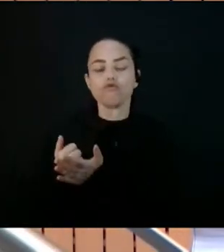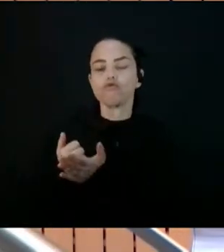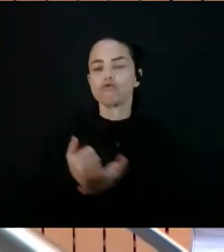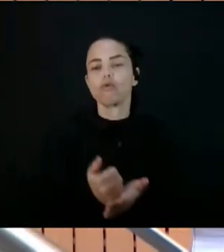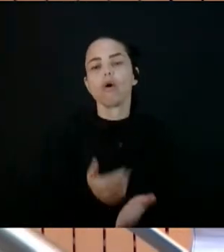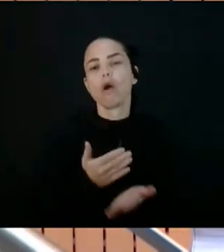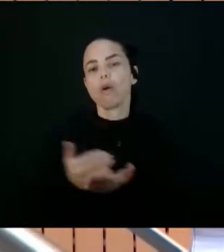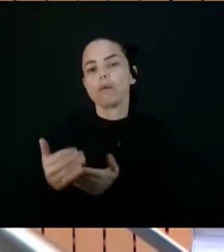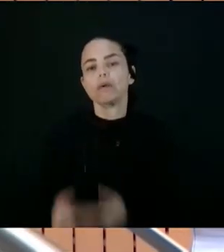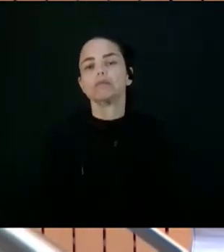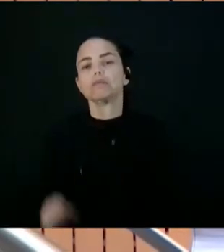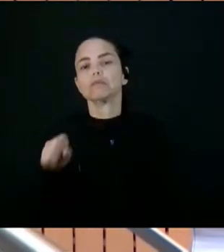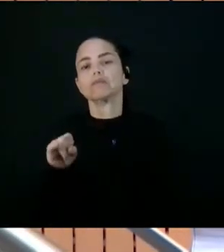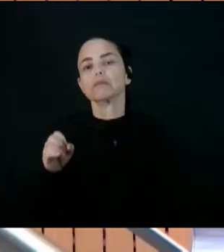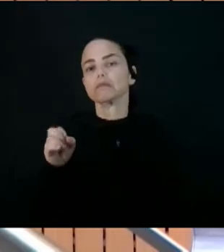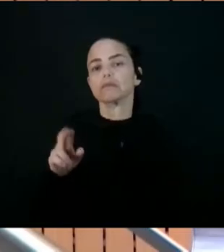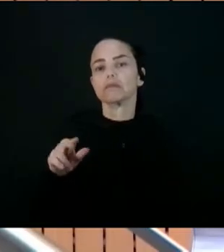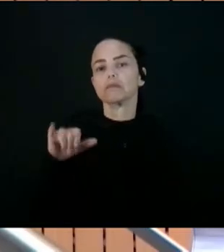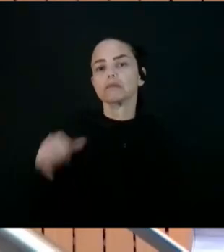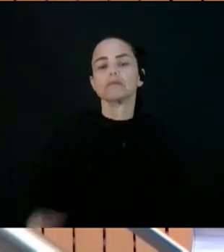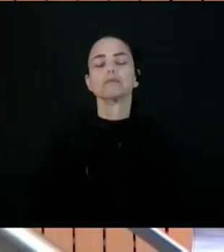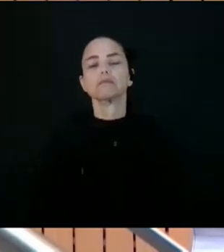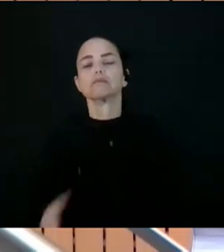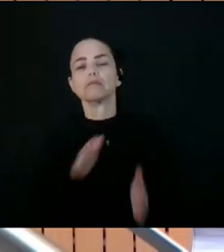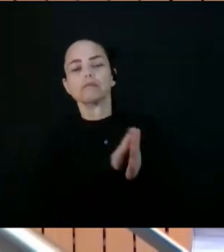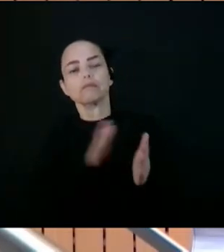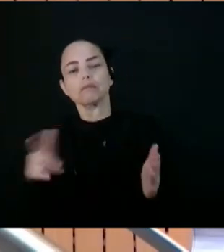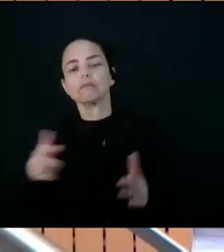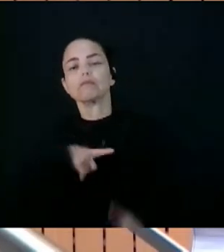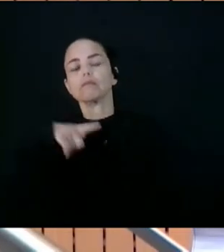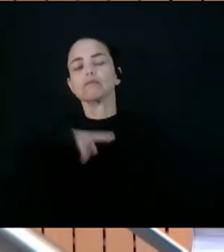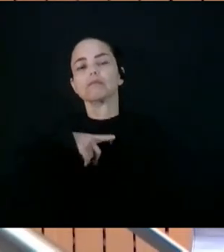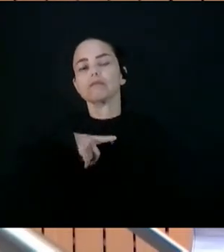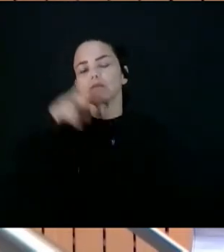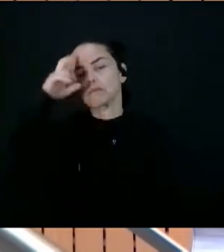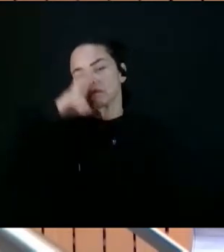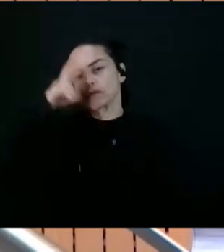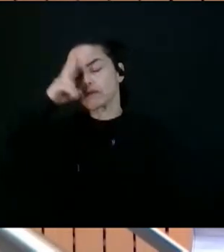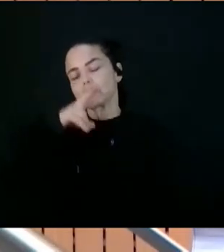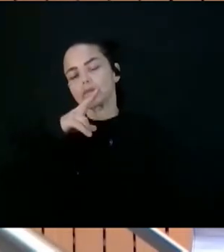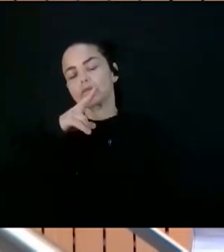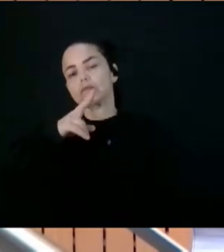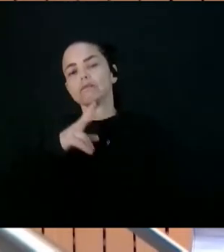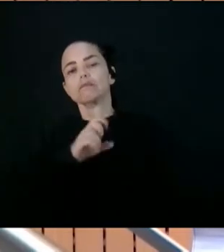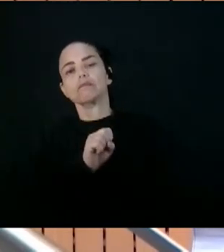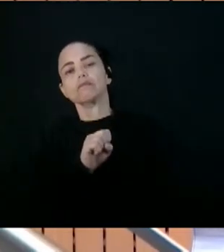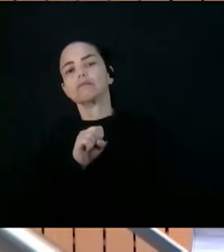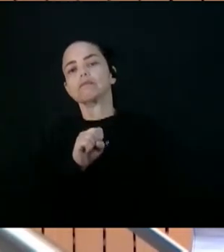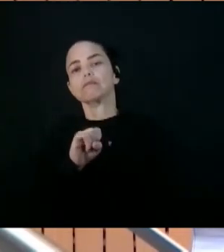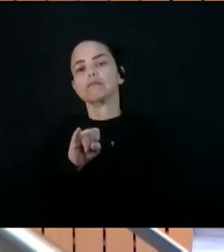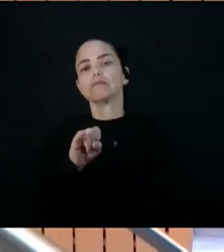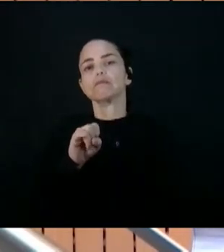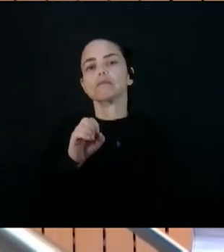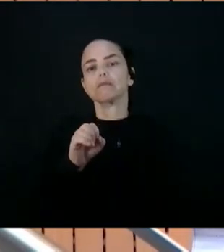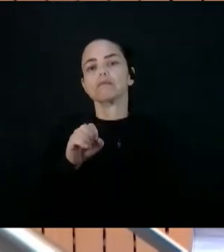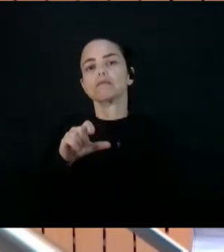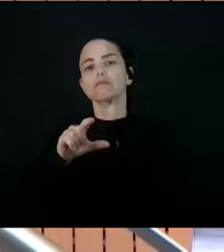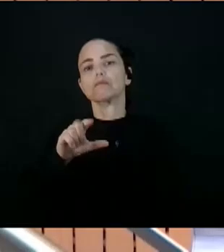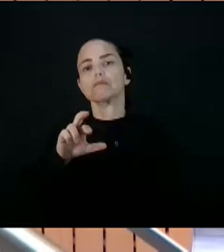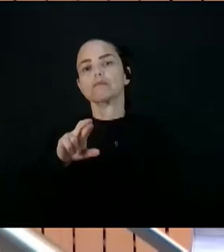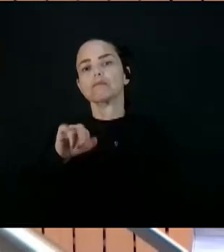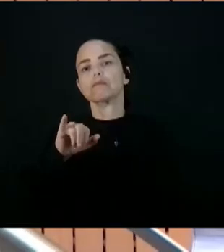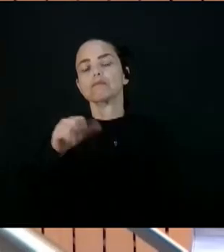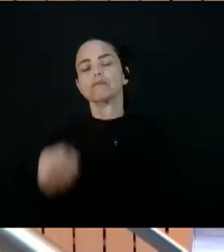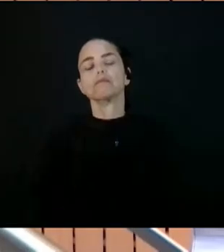você passava, onde você passa, tem uma marquinha dele na história, nas referências,